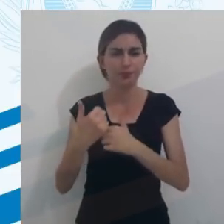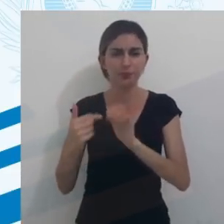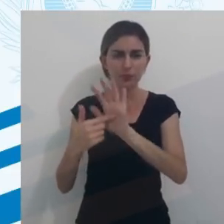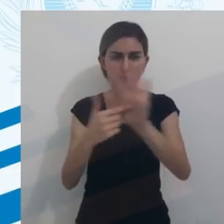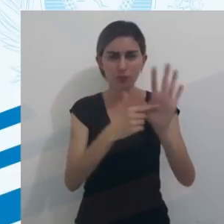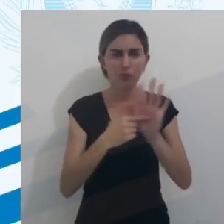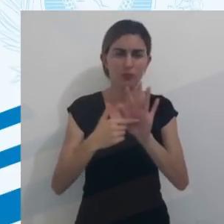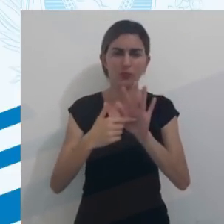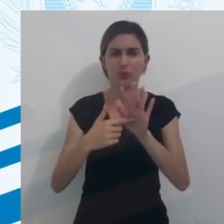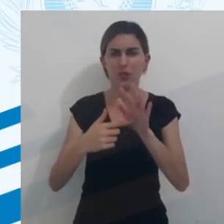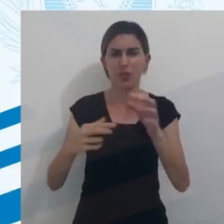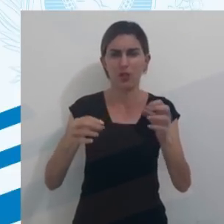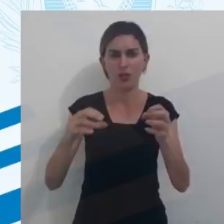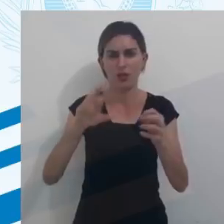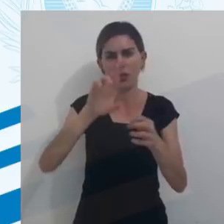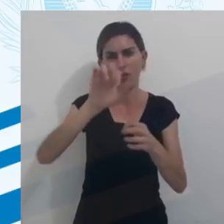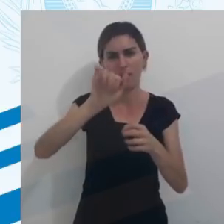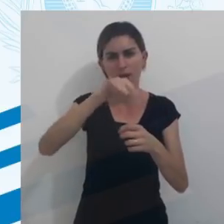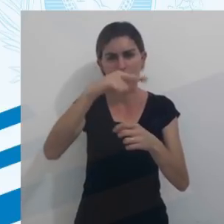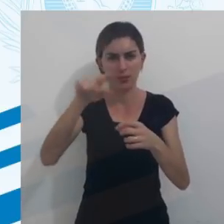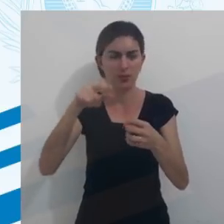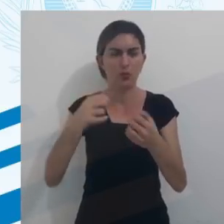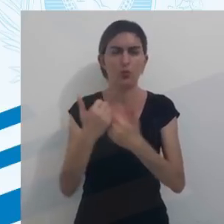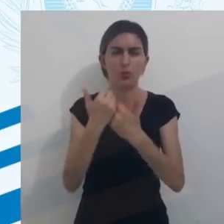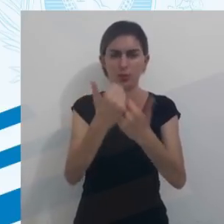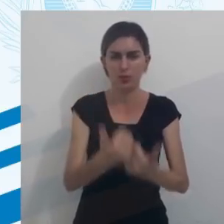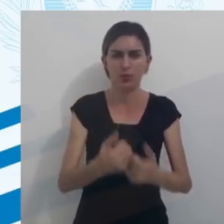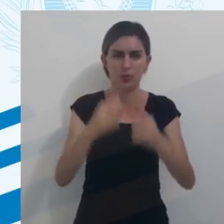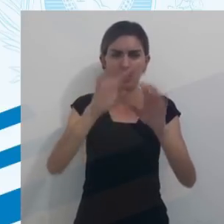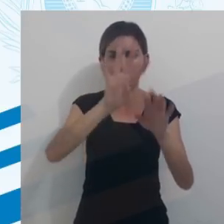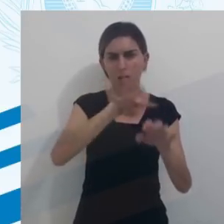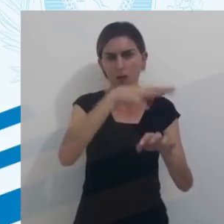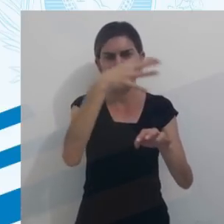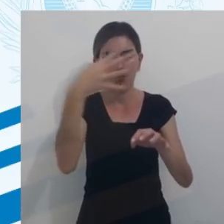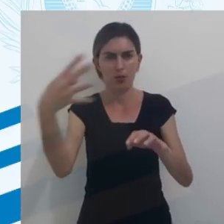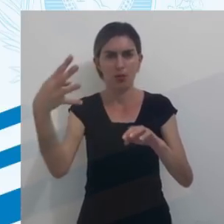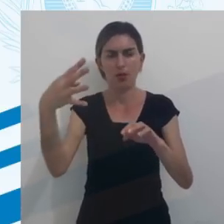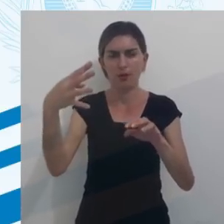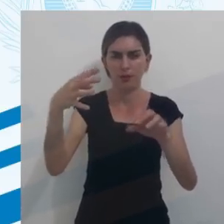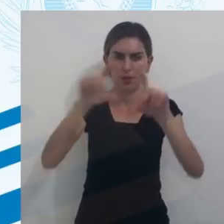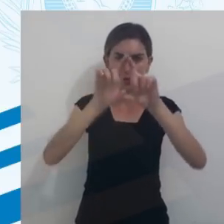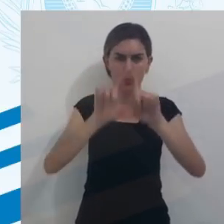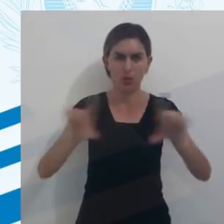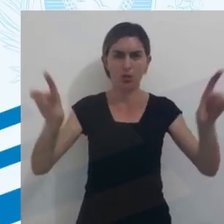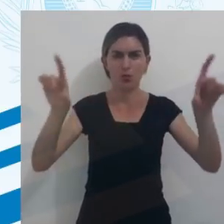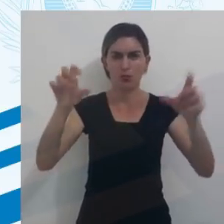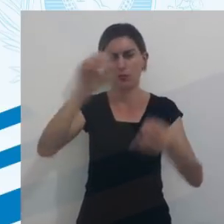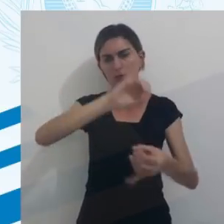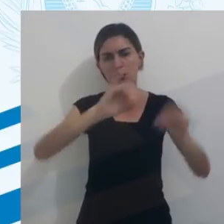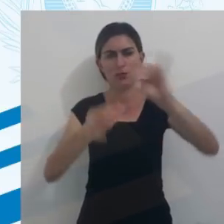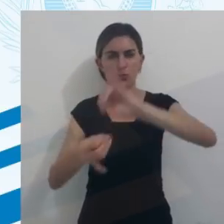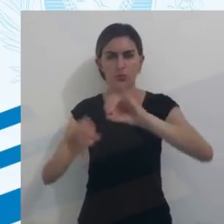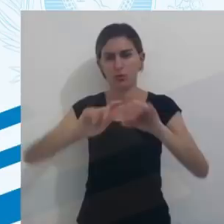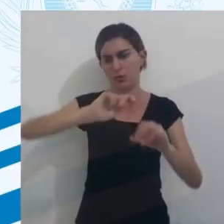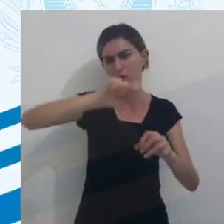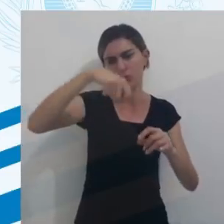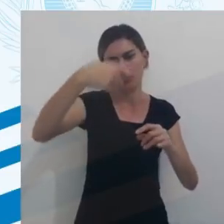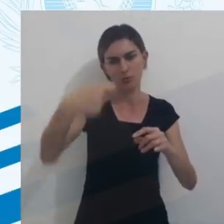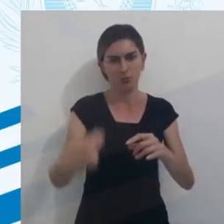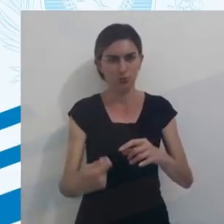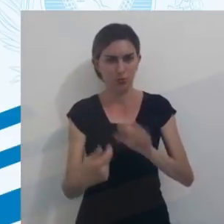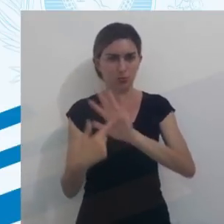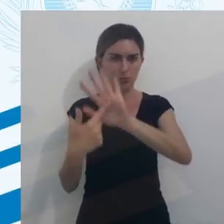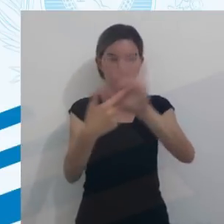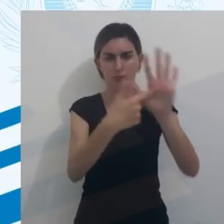das reações. São representadas graficamente por equações químicas, sinais que aparecem